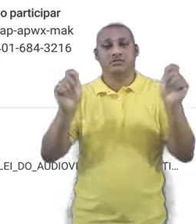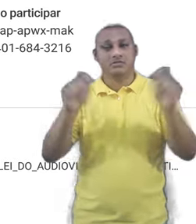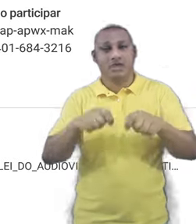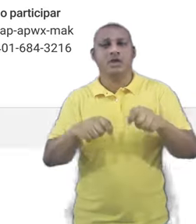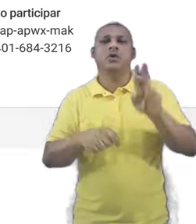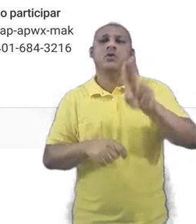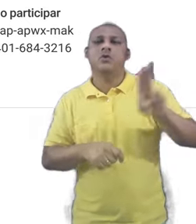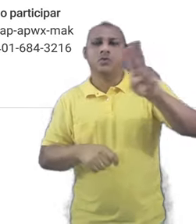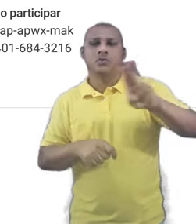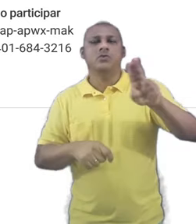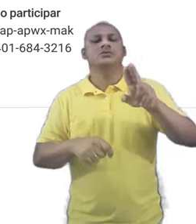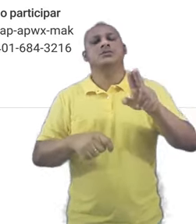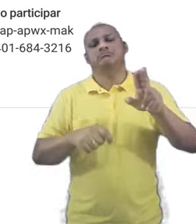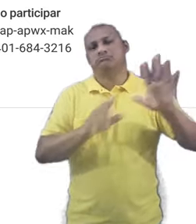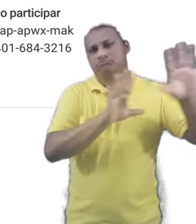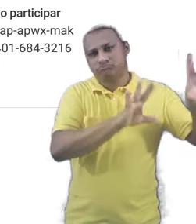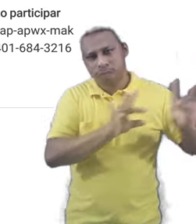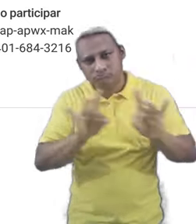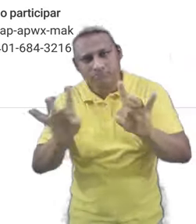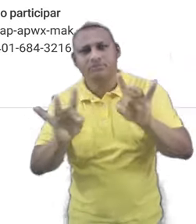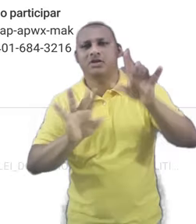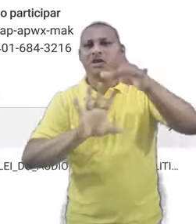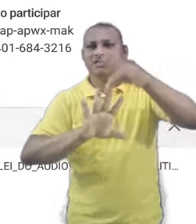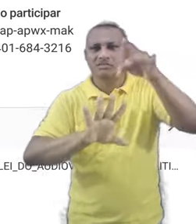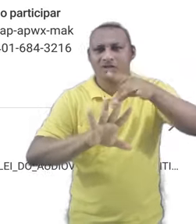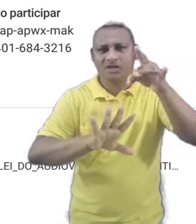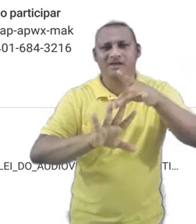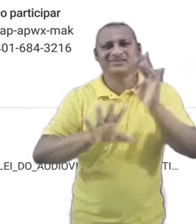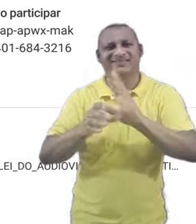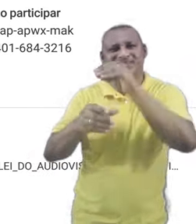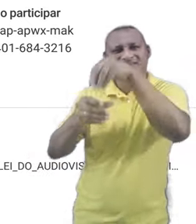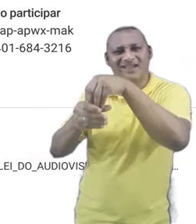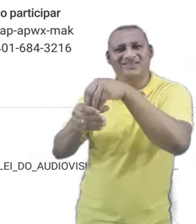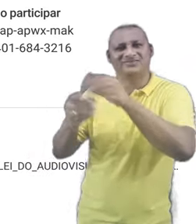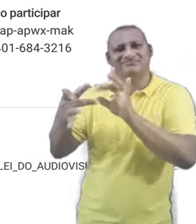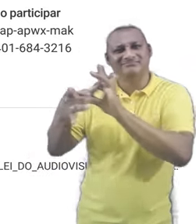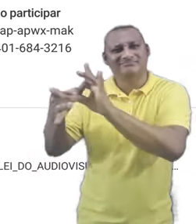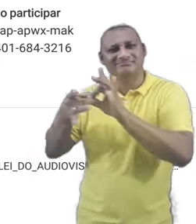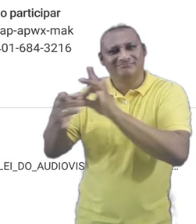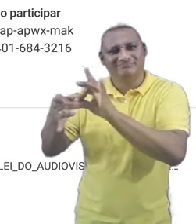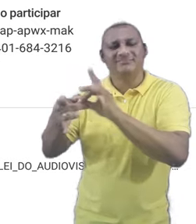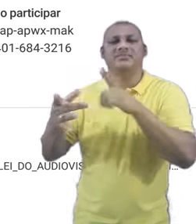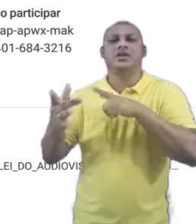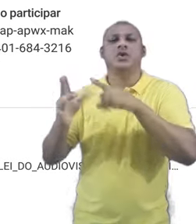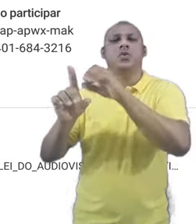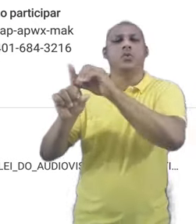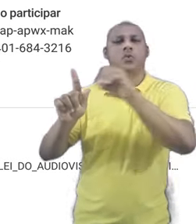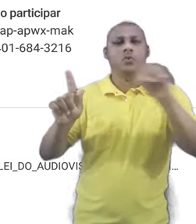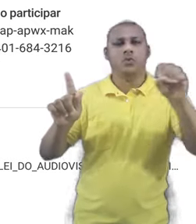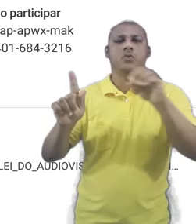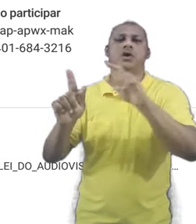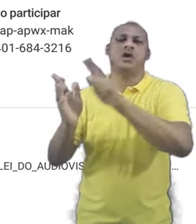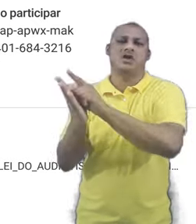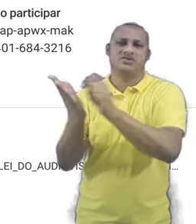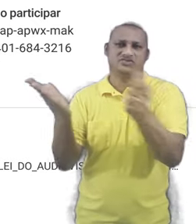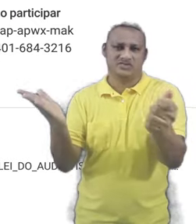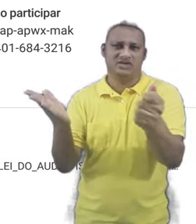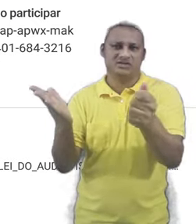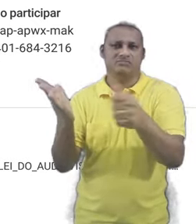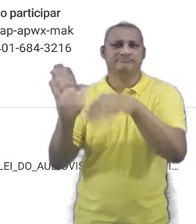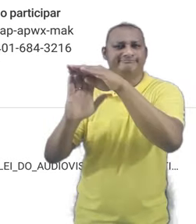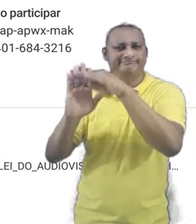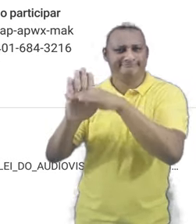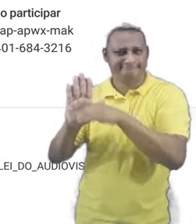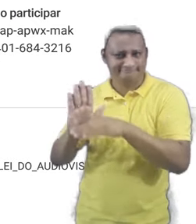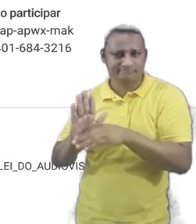visualizar os anexos que foram incluídos no Google Agenda e na parte superior da tela no